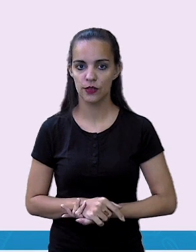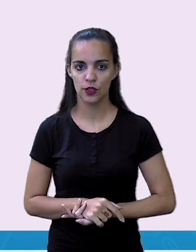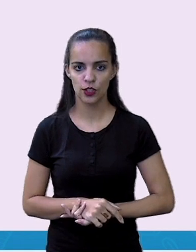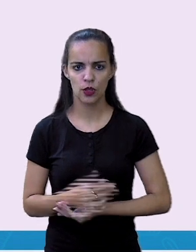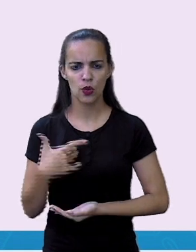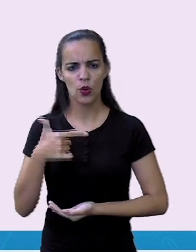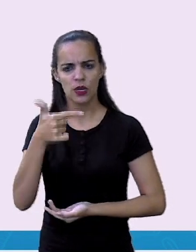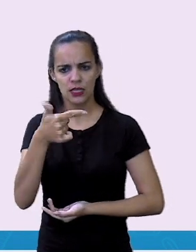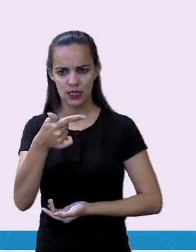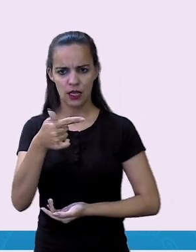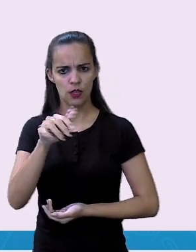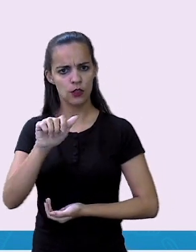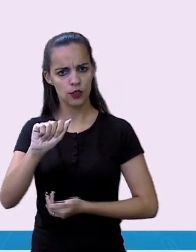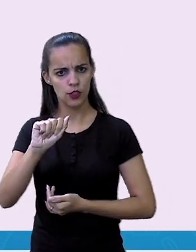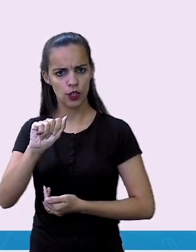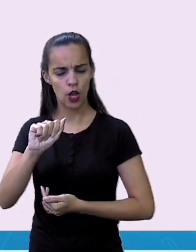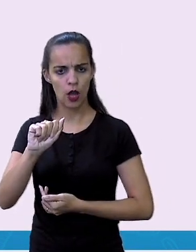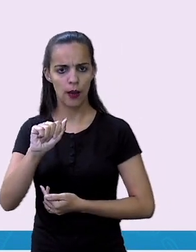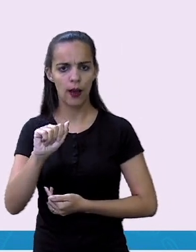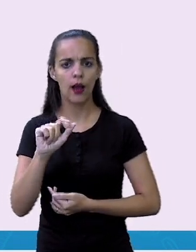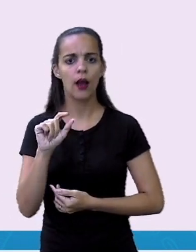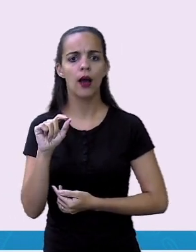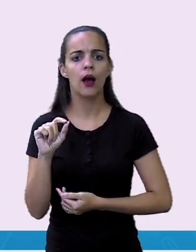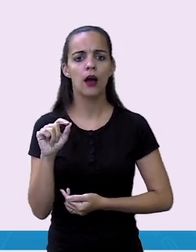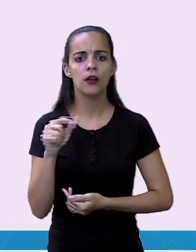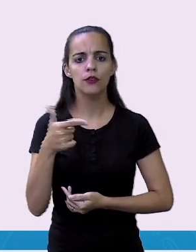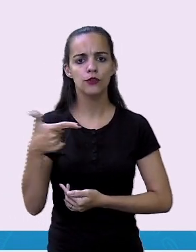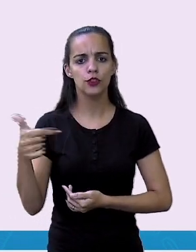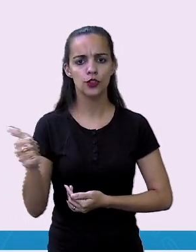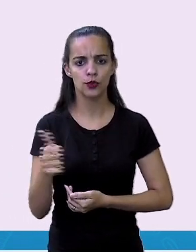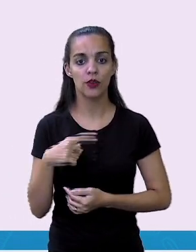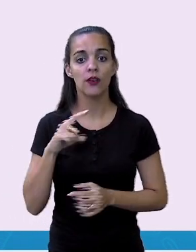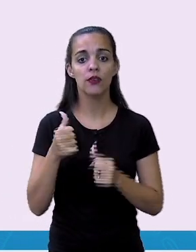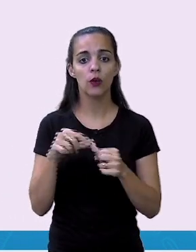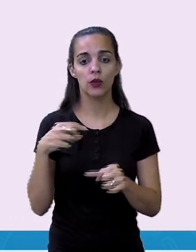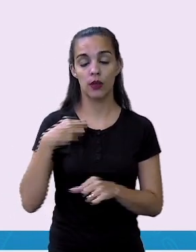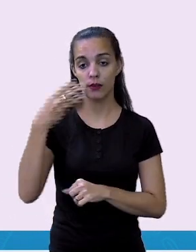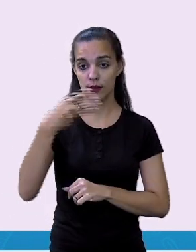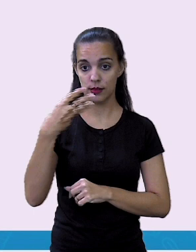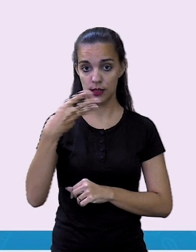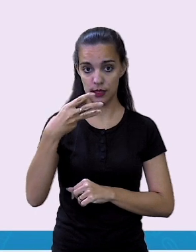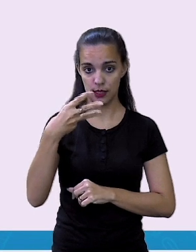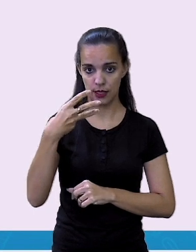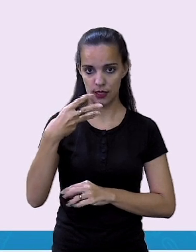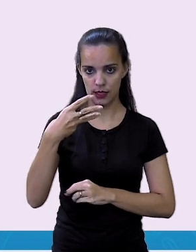7 e 21, o fator comum, o divisor comum é o 3. Então,